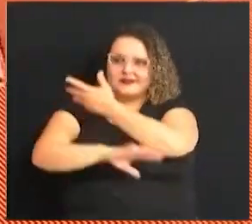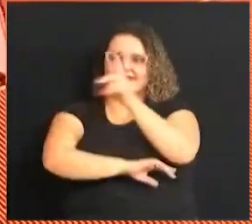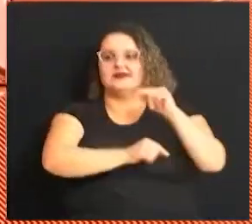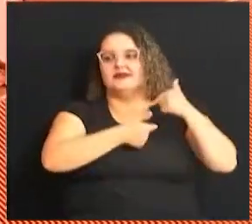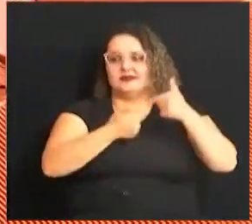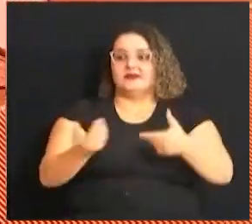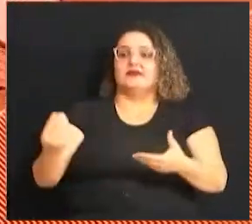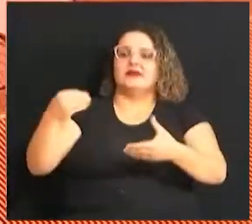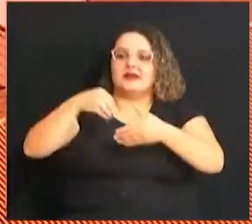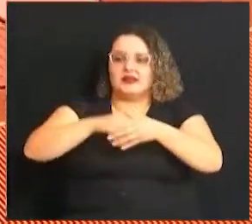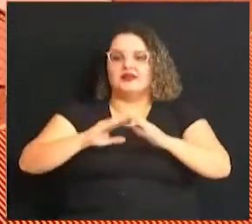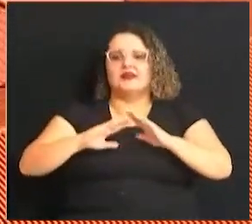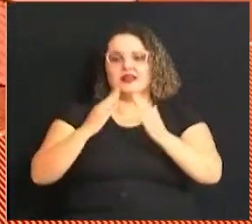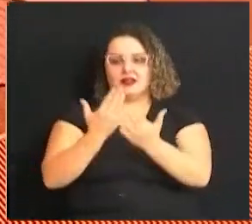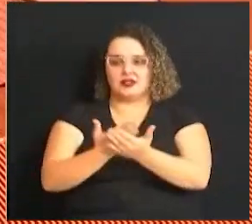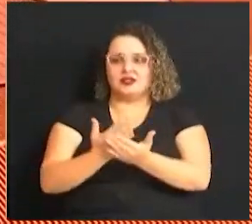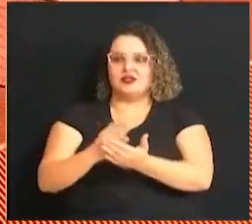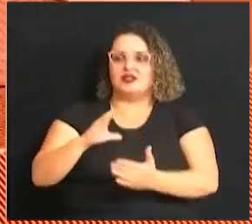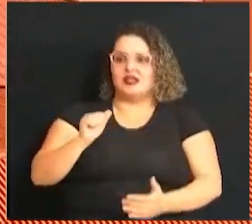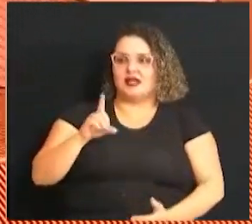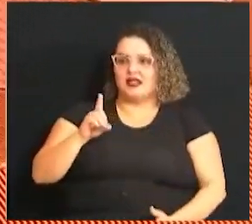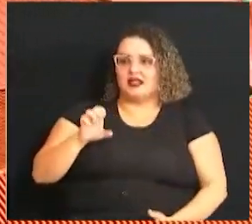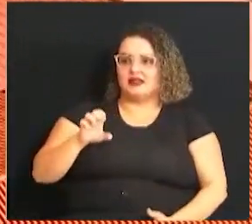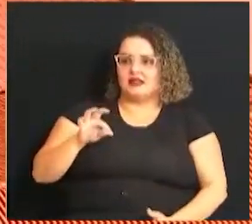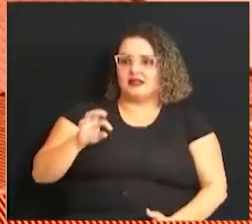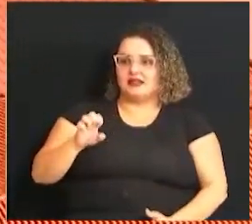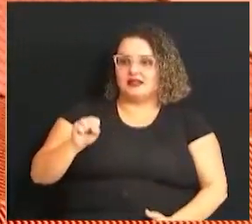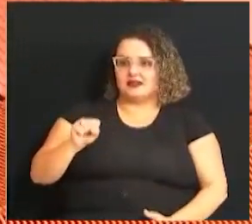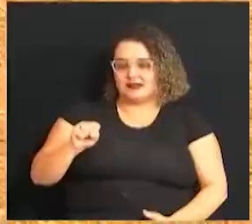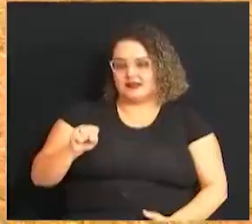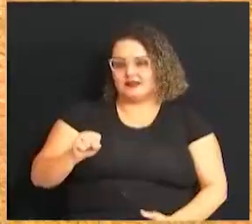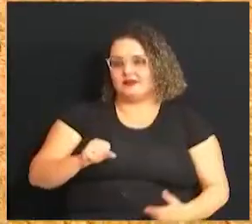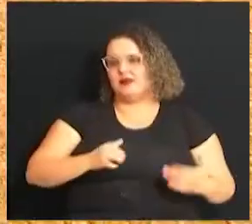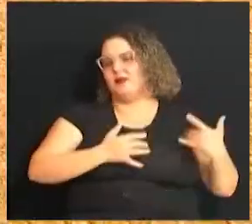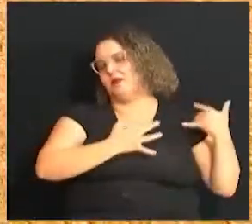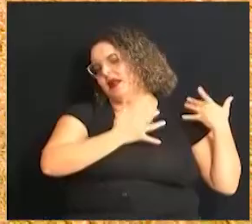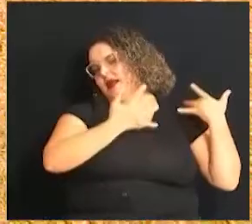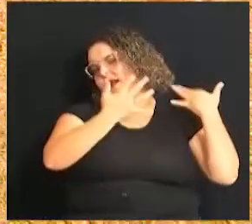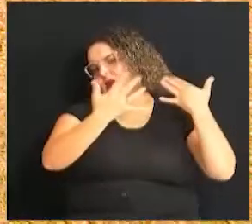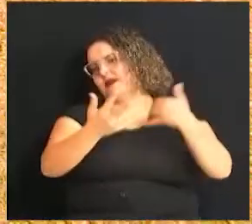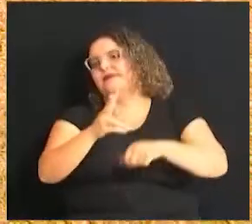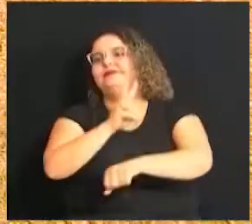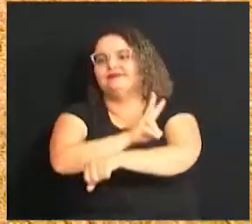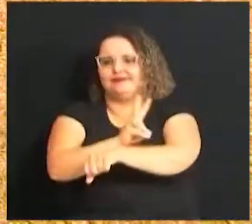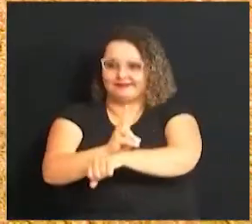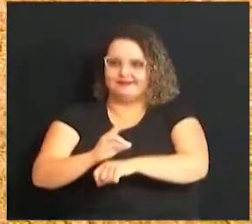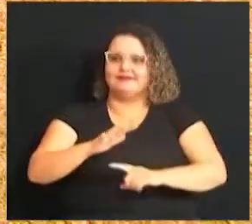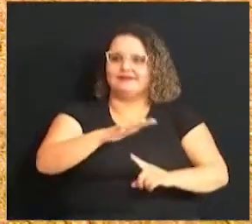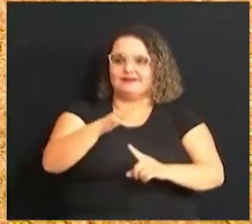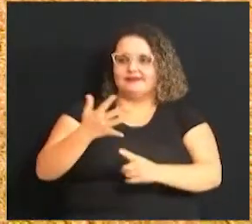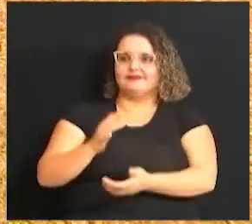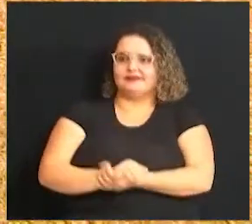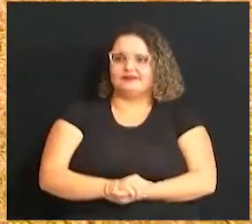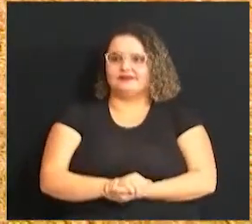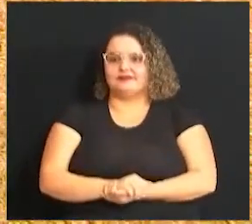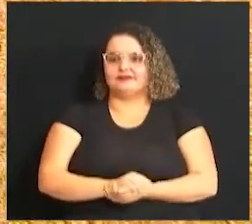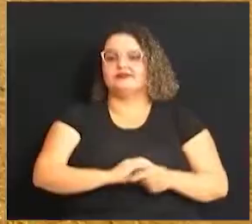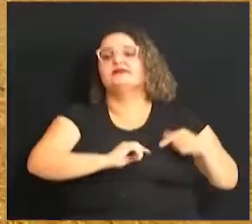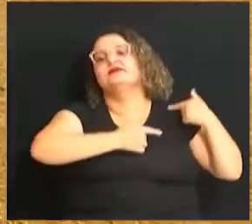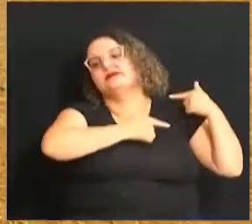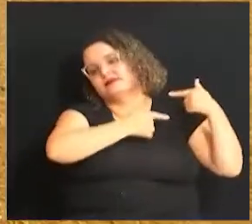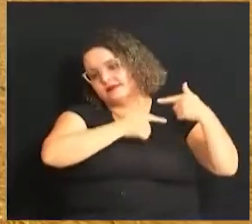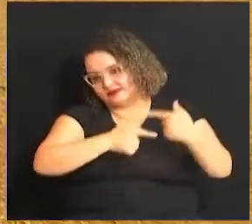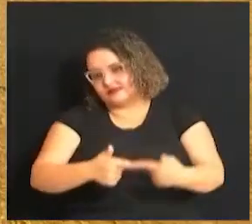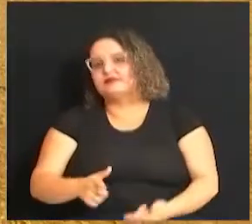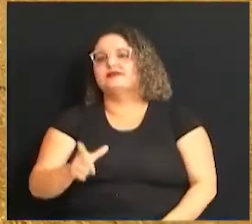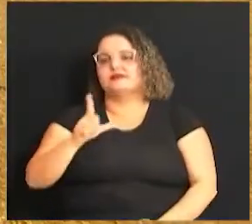da Tradição. Fica aqui dentro da Escola de Cadetes e são décadas de uma tradição de preservação ambiental.